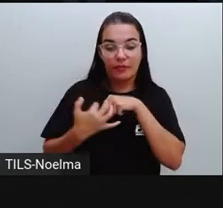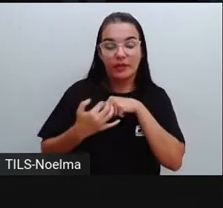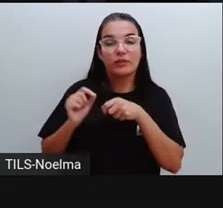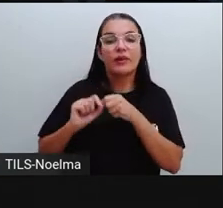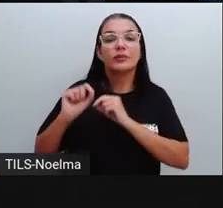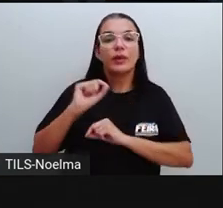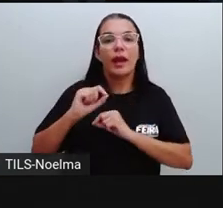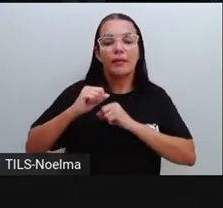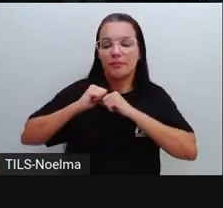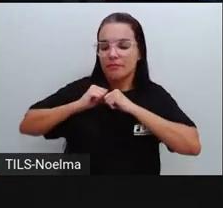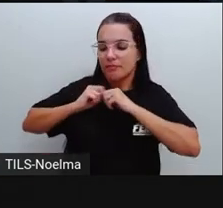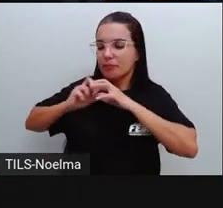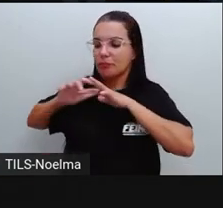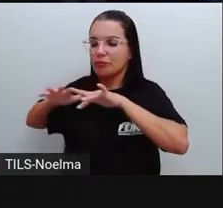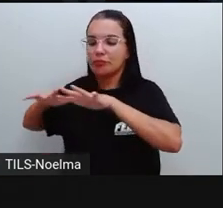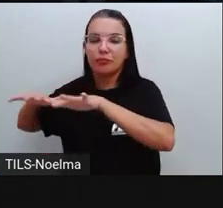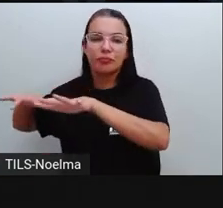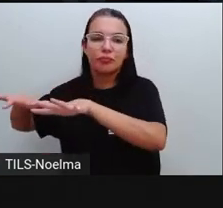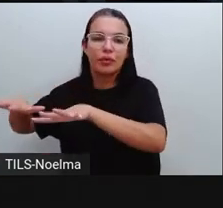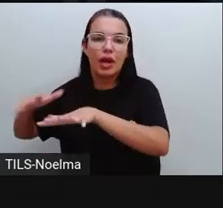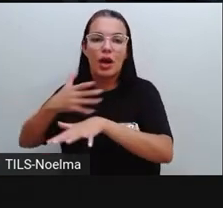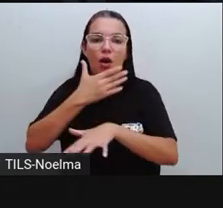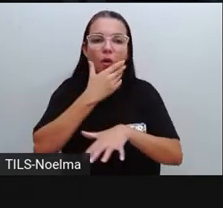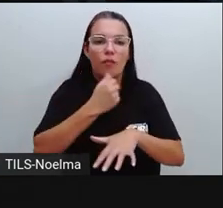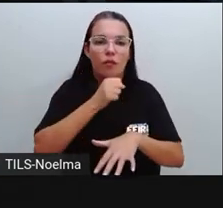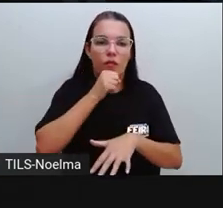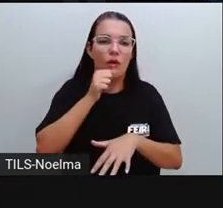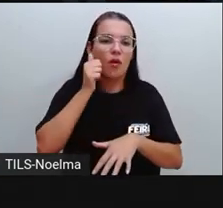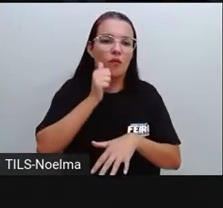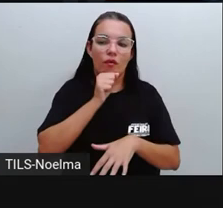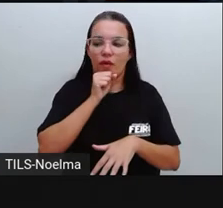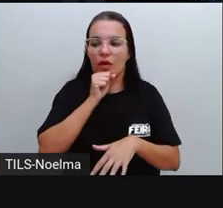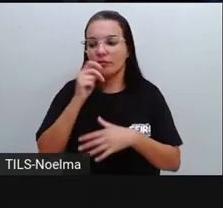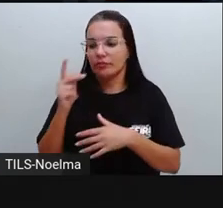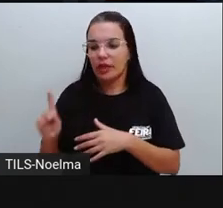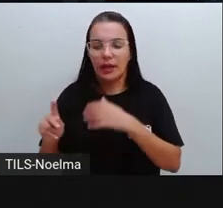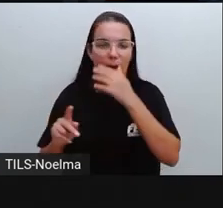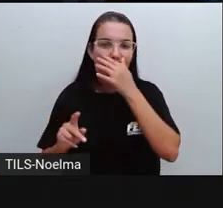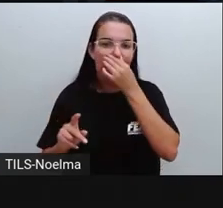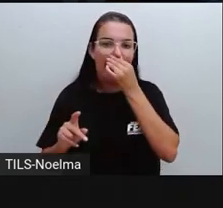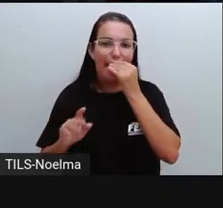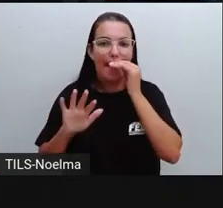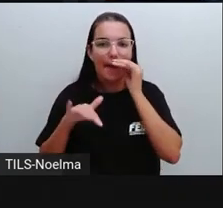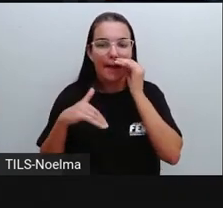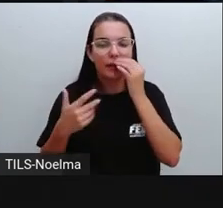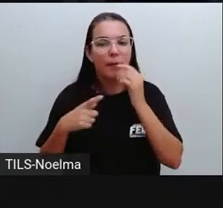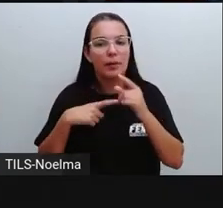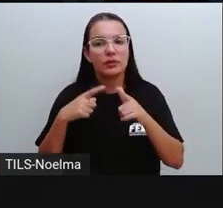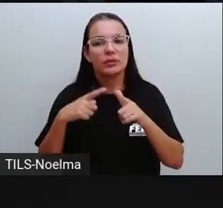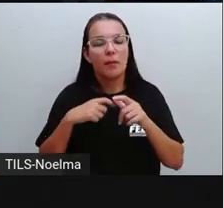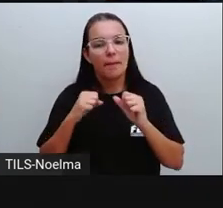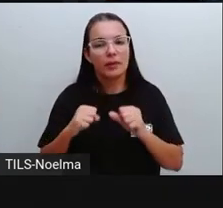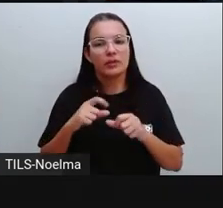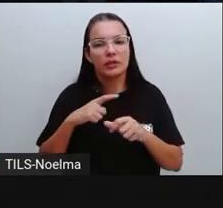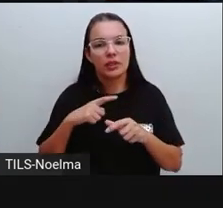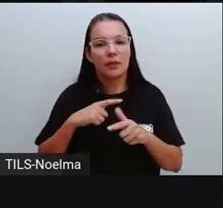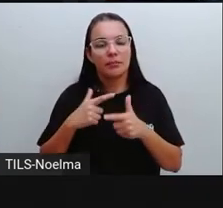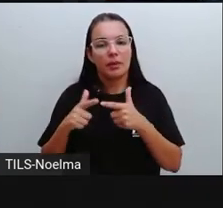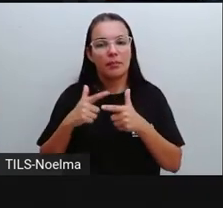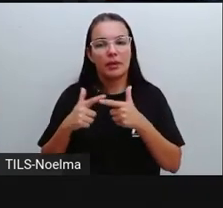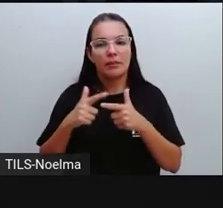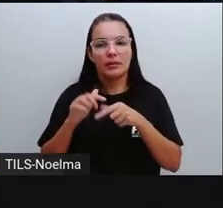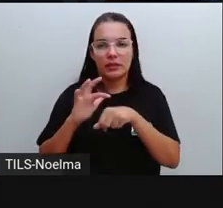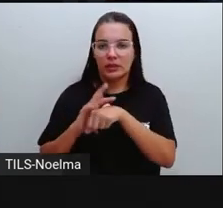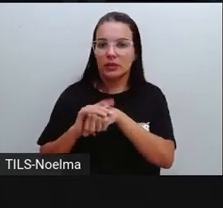pode acontecer, Pro? Ele pode contaminar o idoso. E aí esse idoso pode ter complicações da doença,